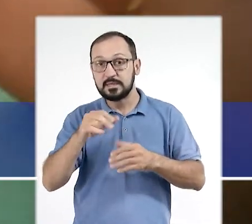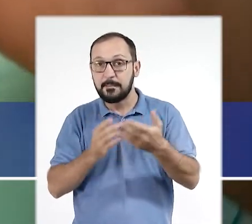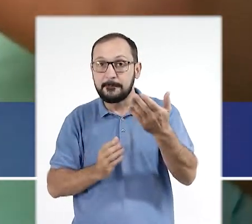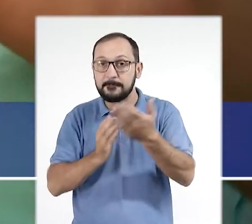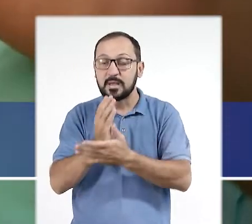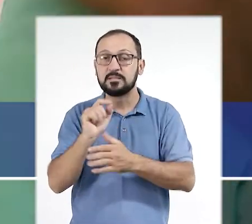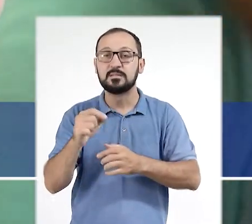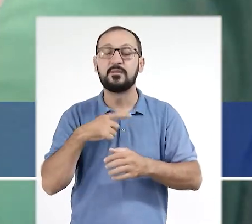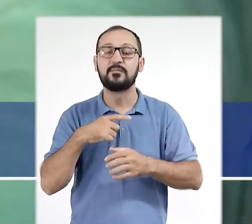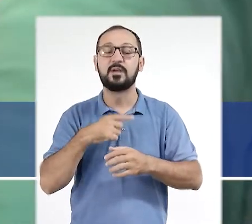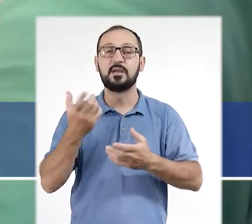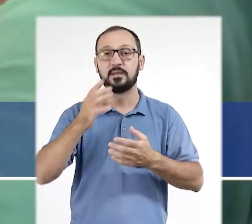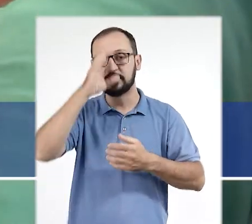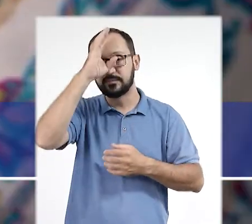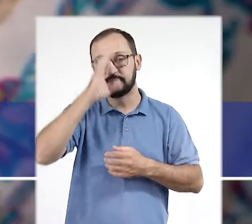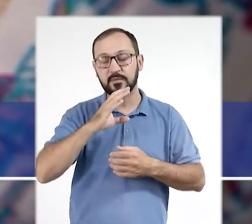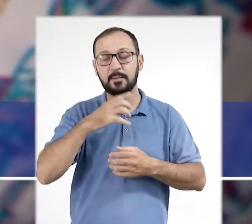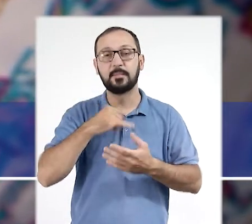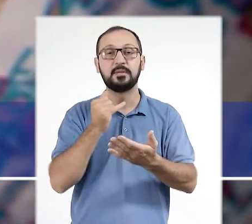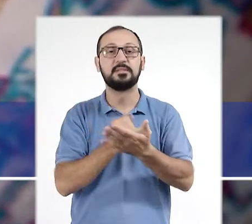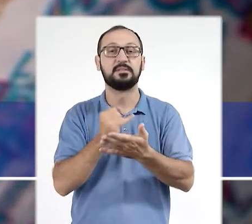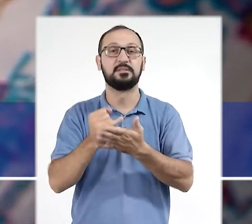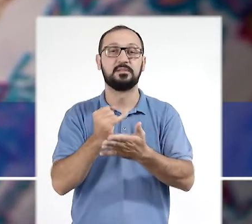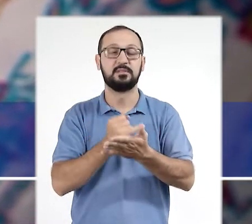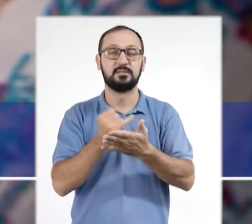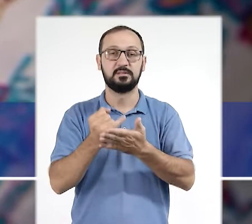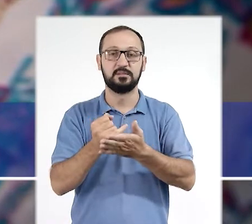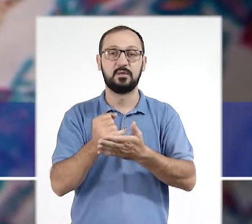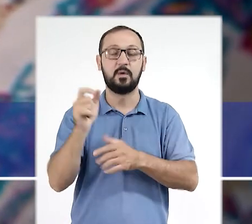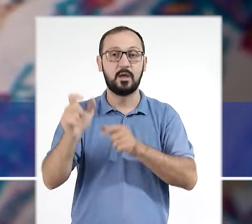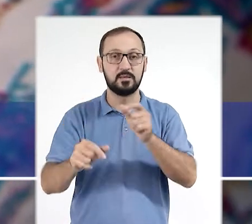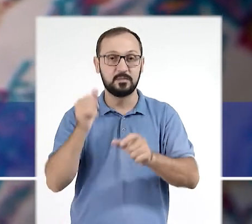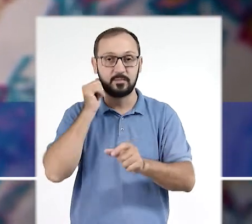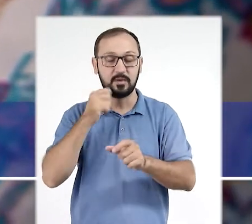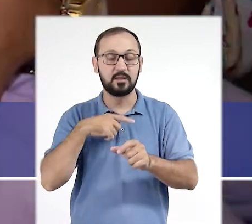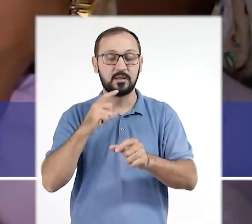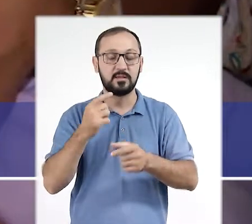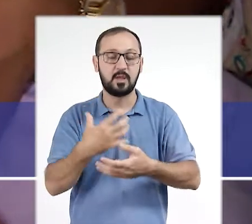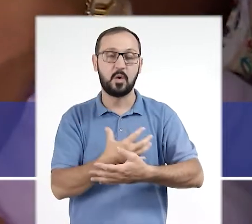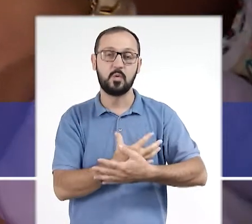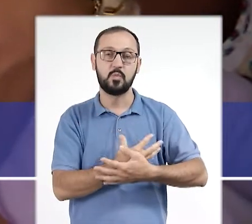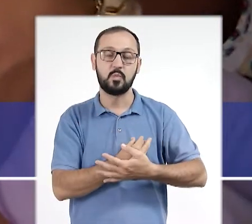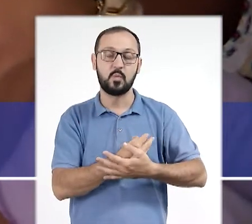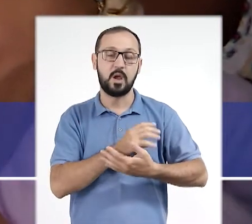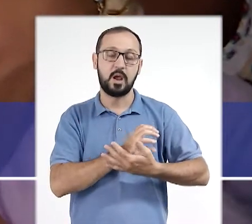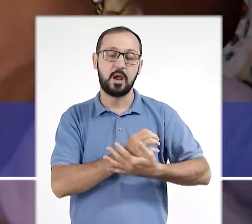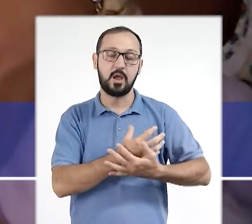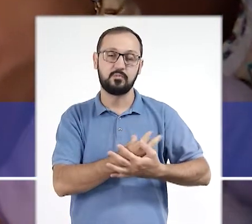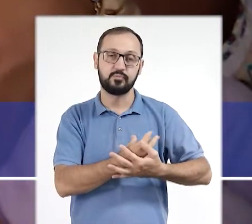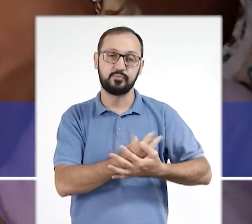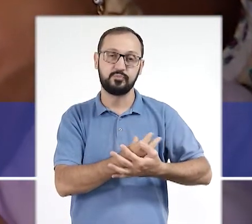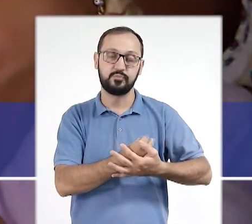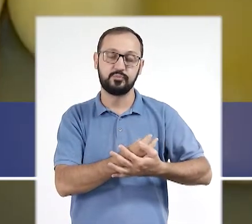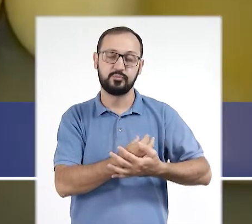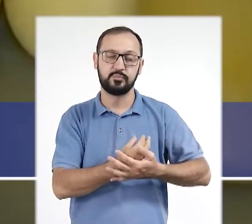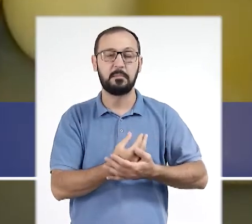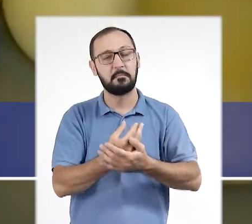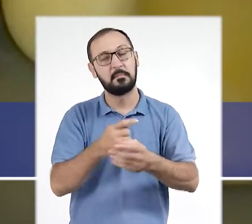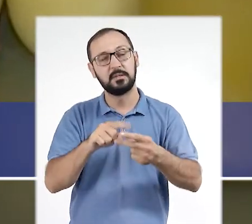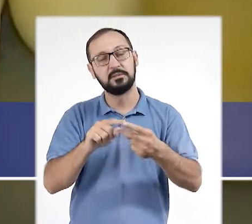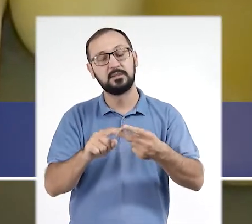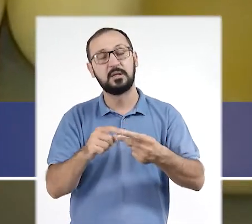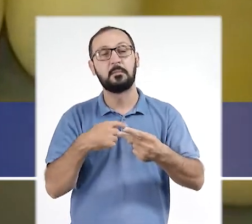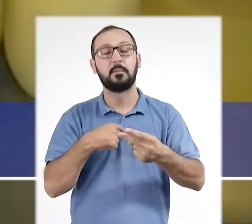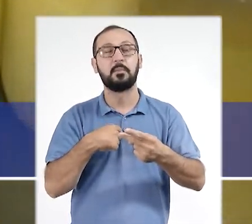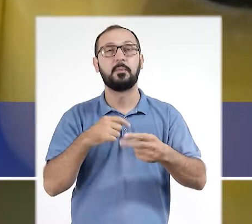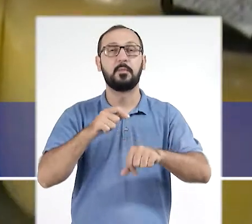matéria, tem direito à concessão de isenção de taxas de inscrição as candidatas que tenham doado leite materno em pelo